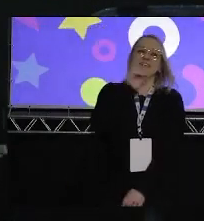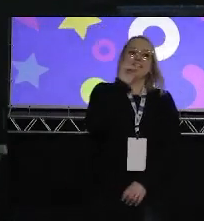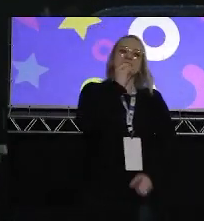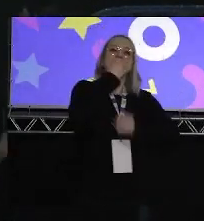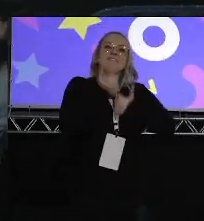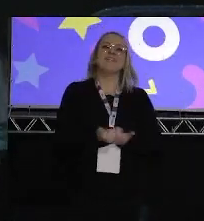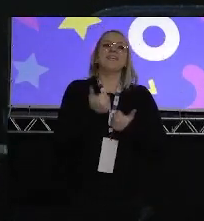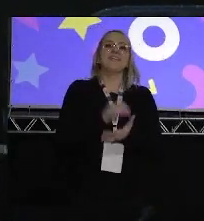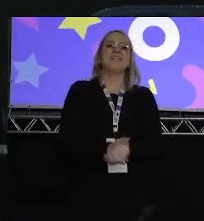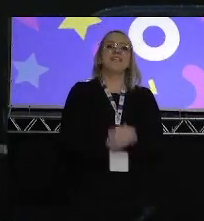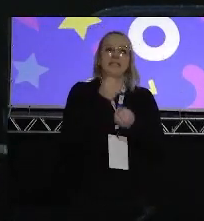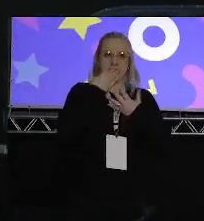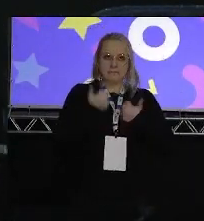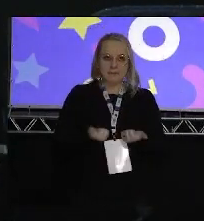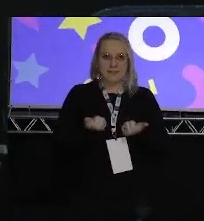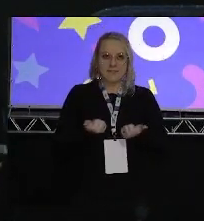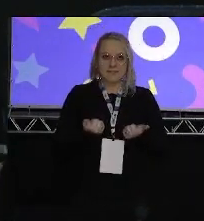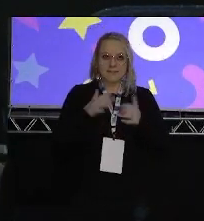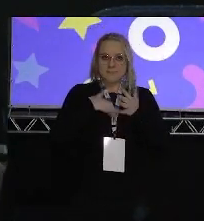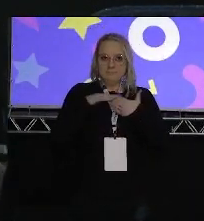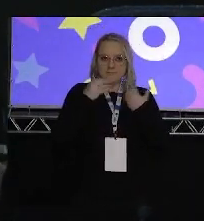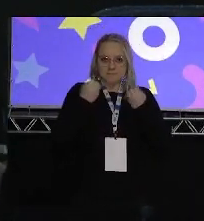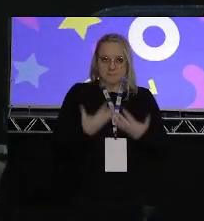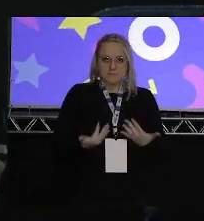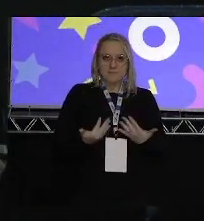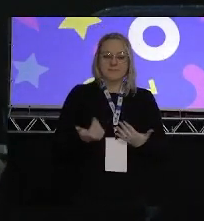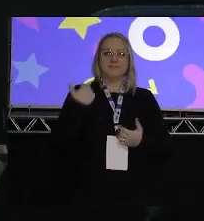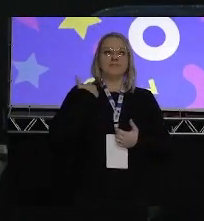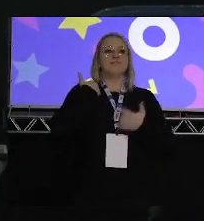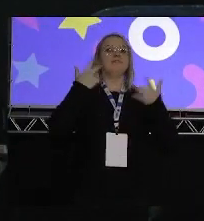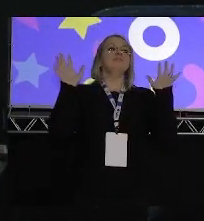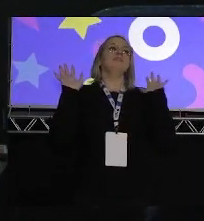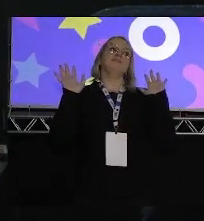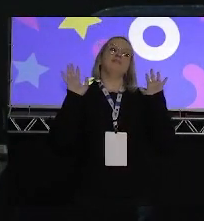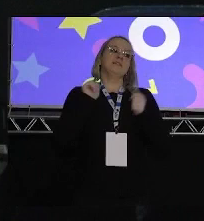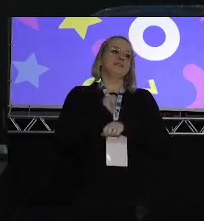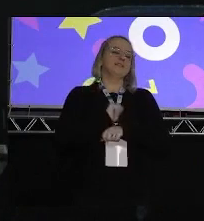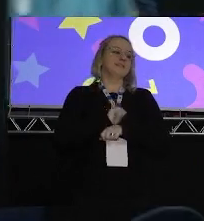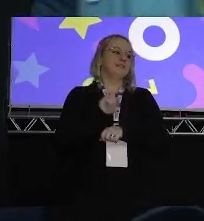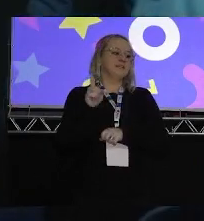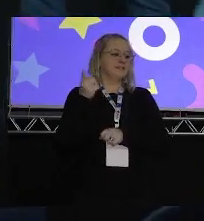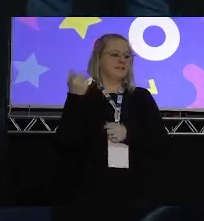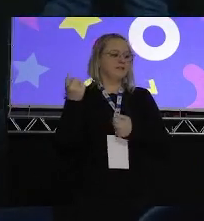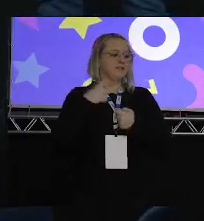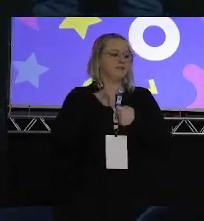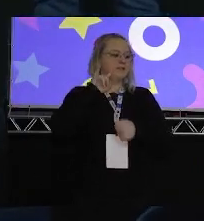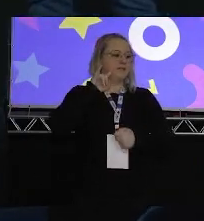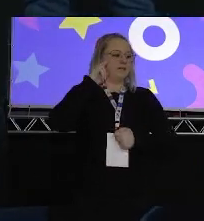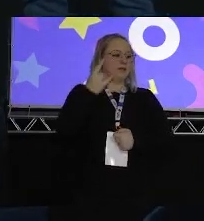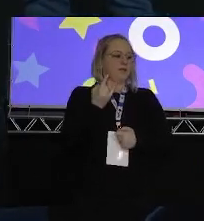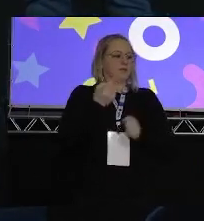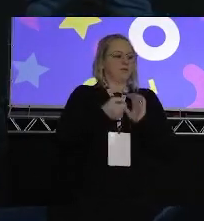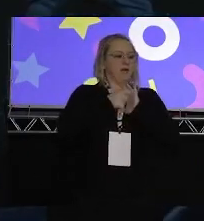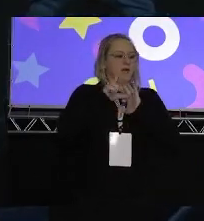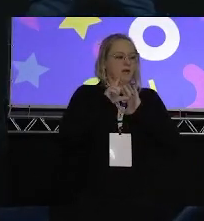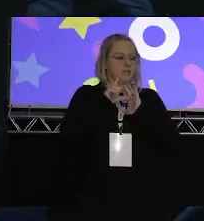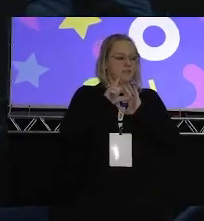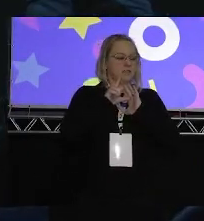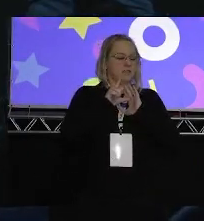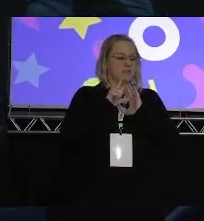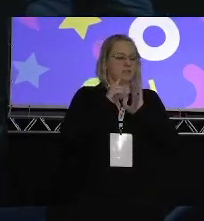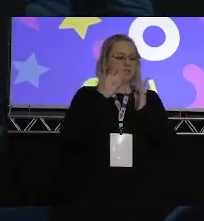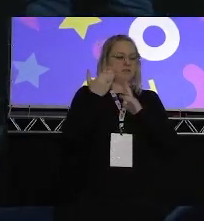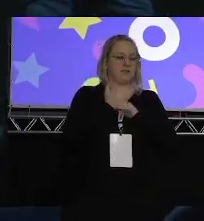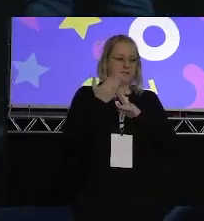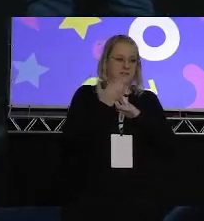pessoal, todos bem? Espero que sim. Vamos aqui para a última antes do nosso